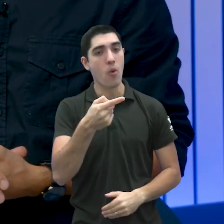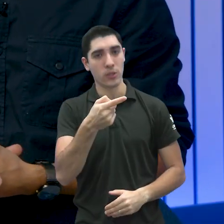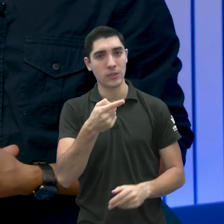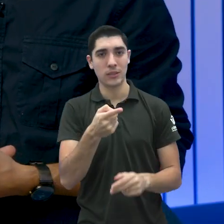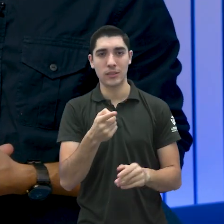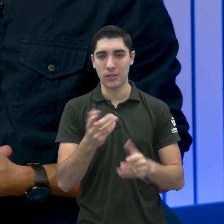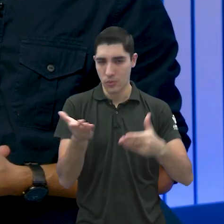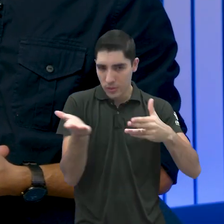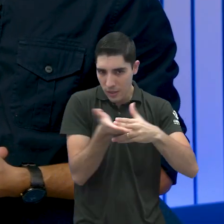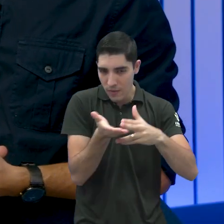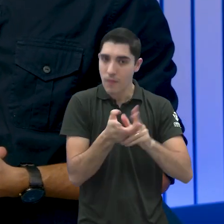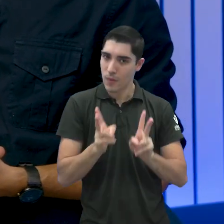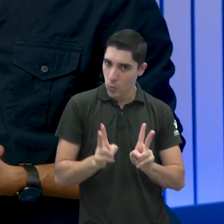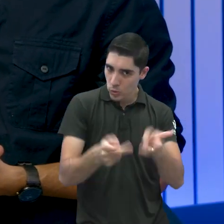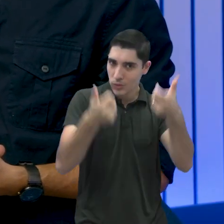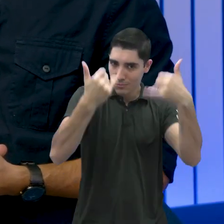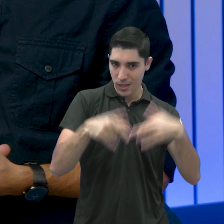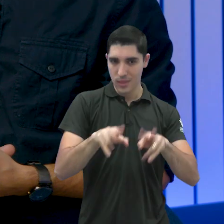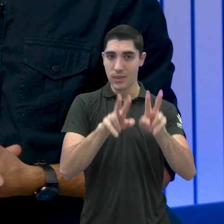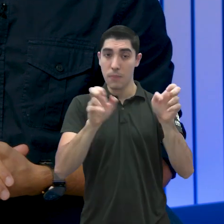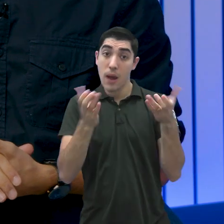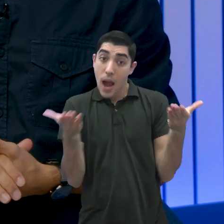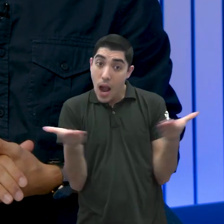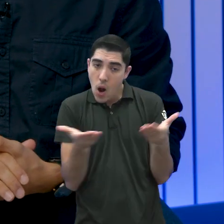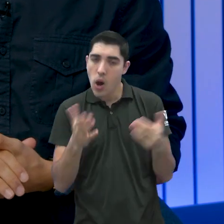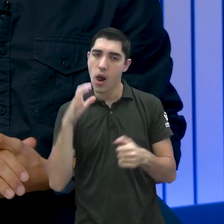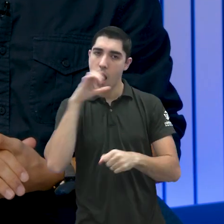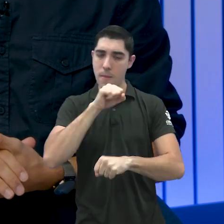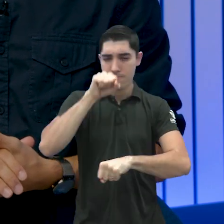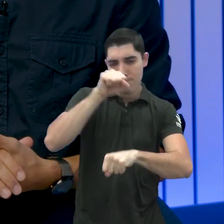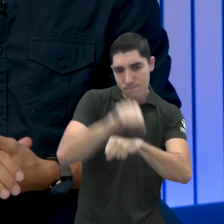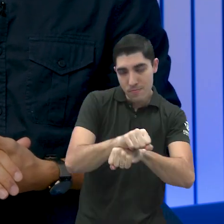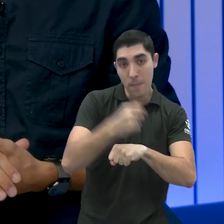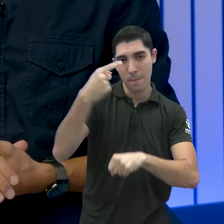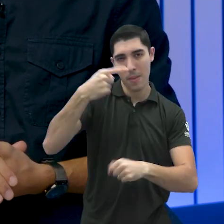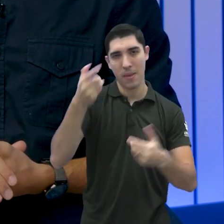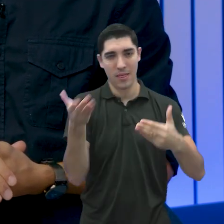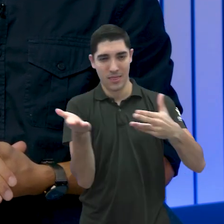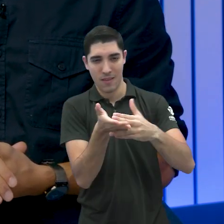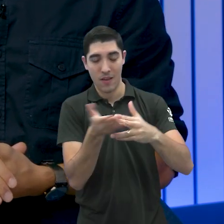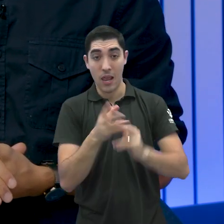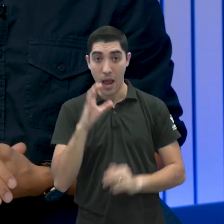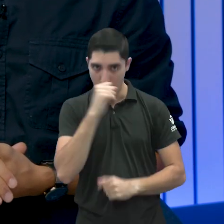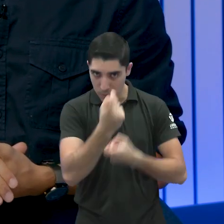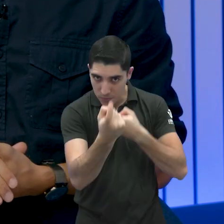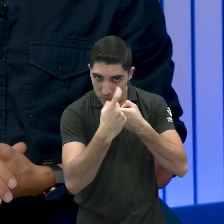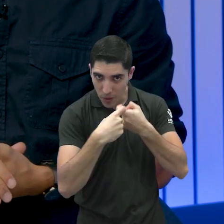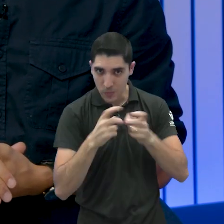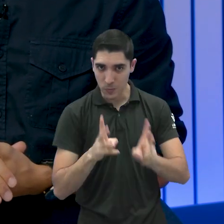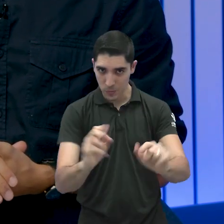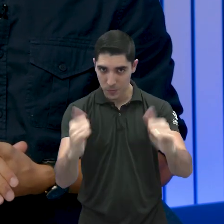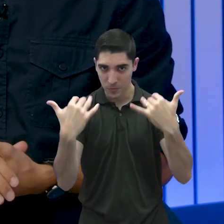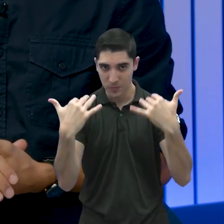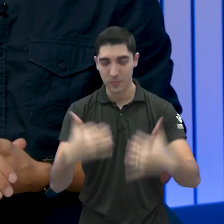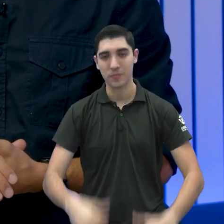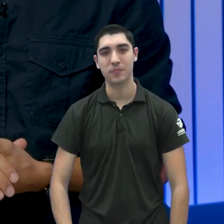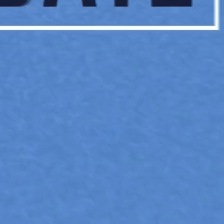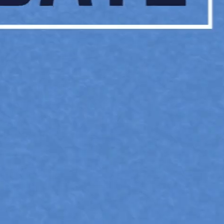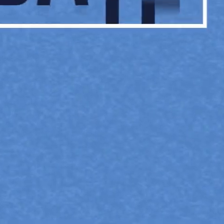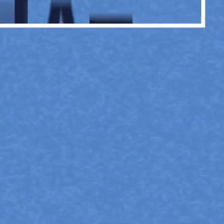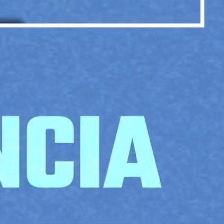continuar falando a respeito desse assunto, né? Ainda tem muito programa pela frente, mas agora sobre política faz o primeiro intervalo. A gente já